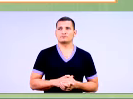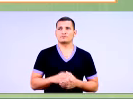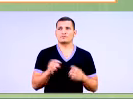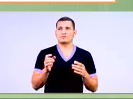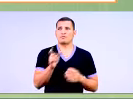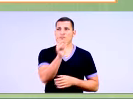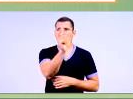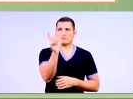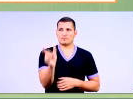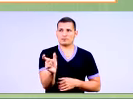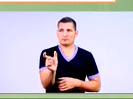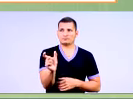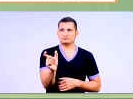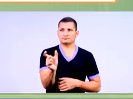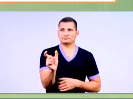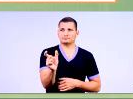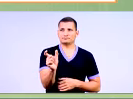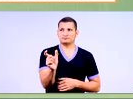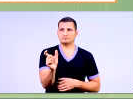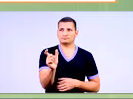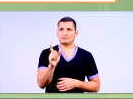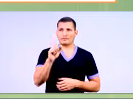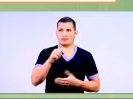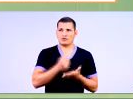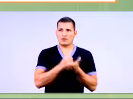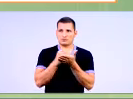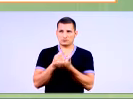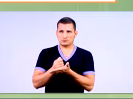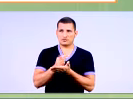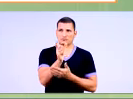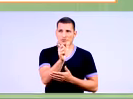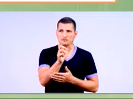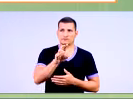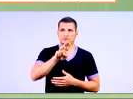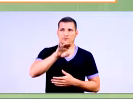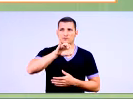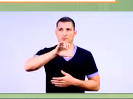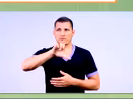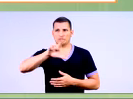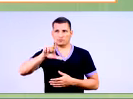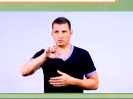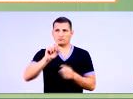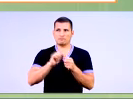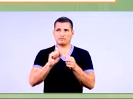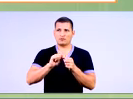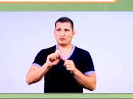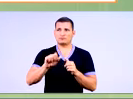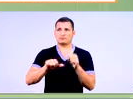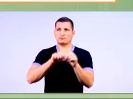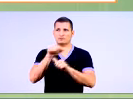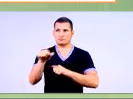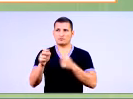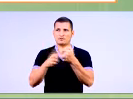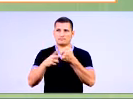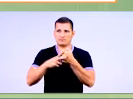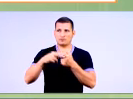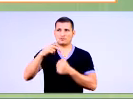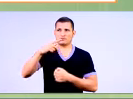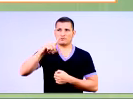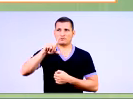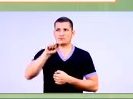next week. Então, é o auxiliar will que faz com que o verbo play fique